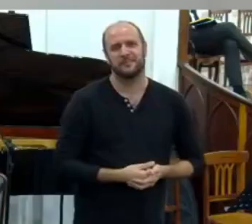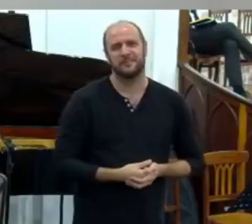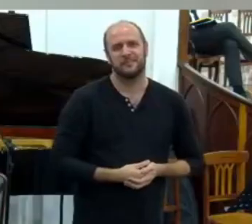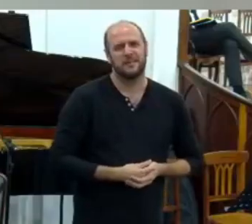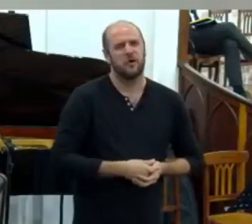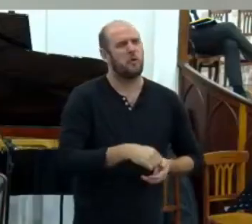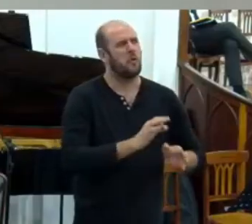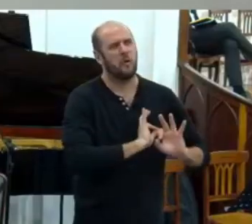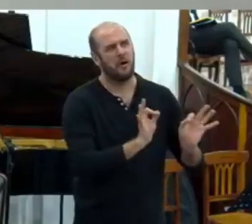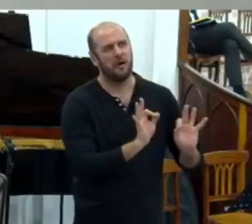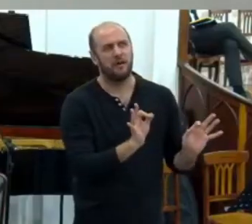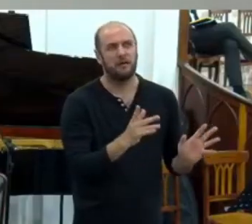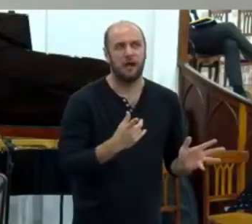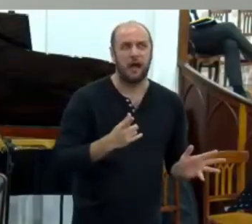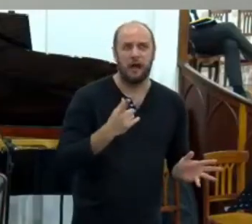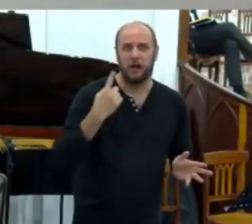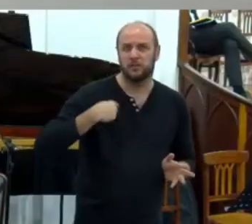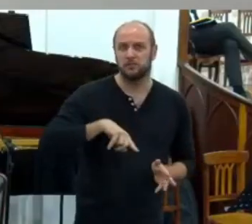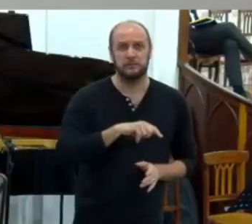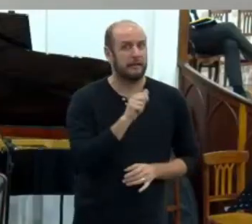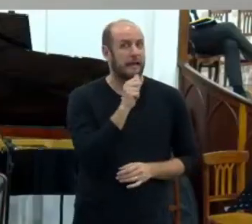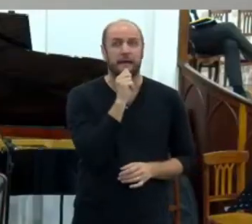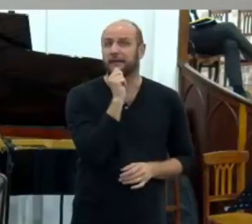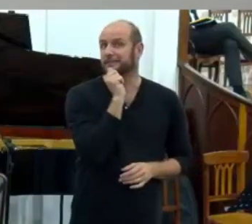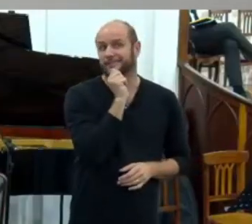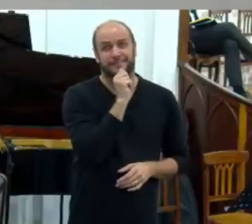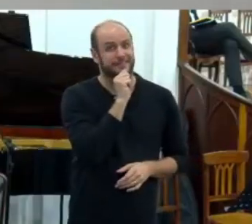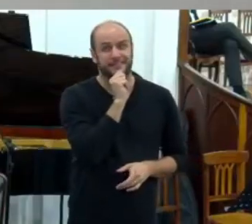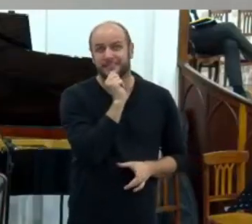onde não estamos